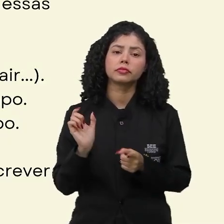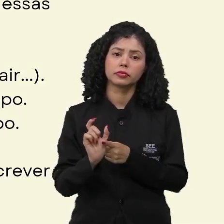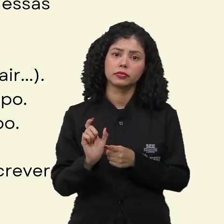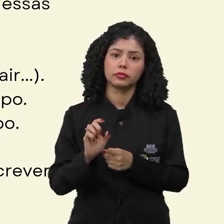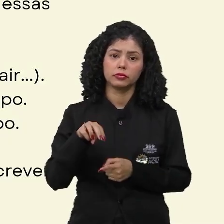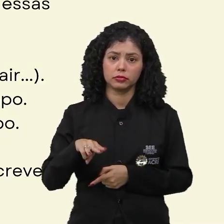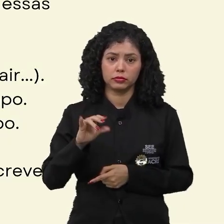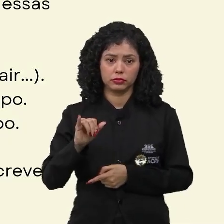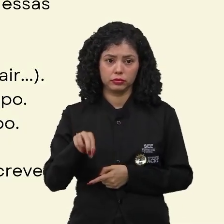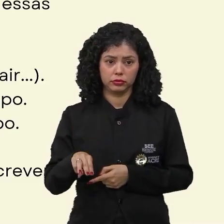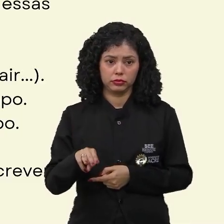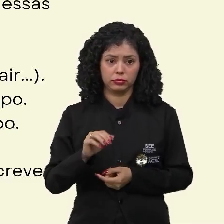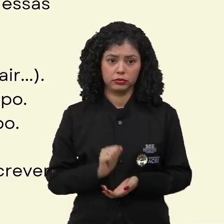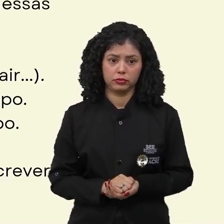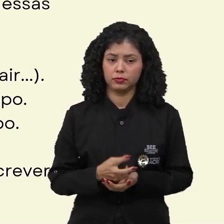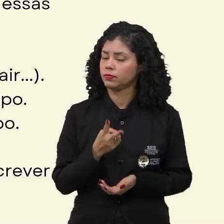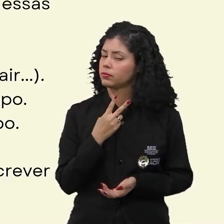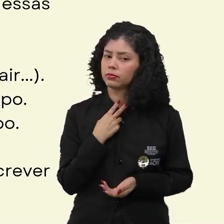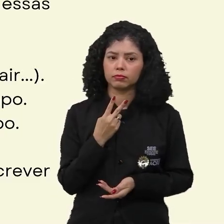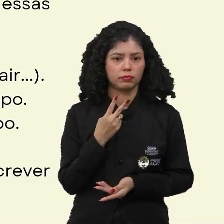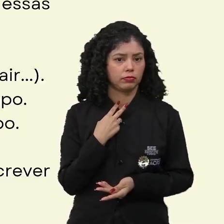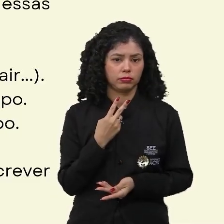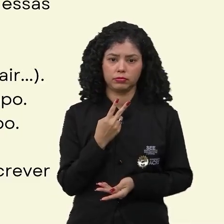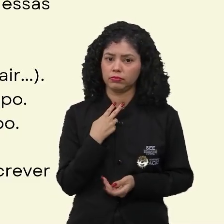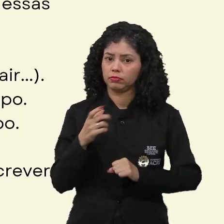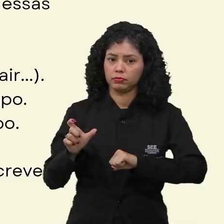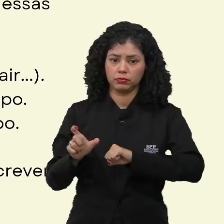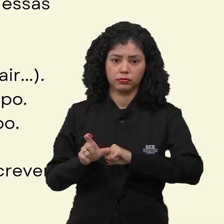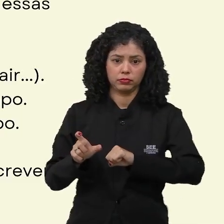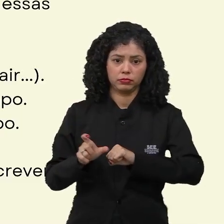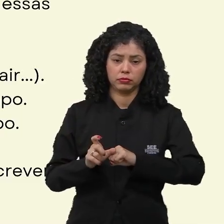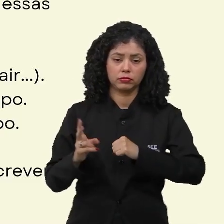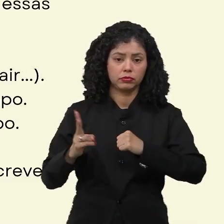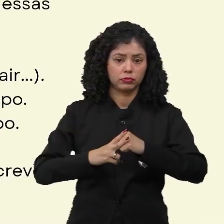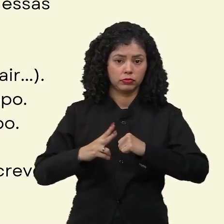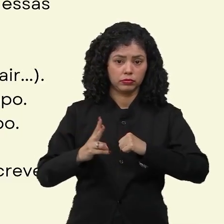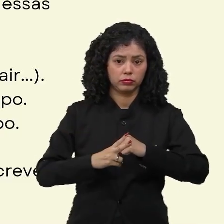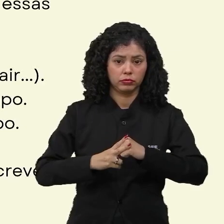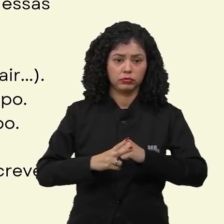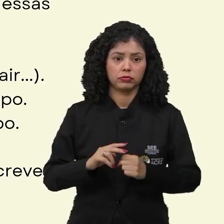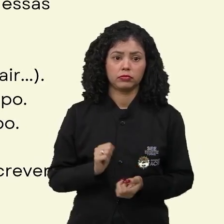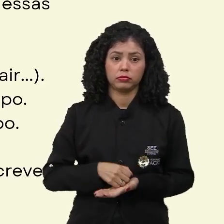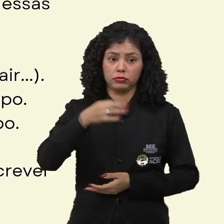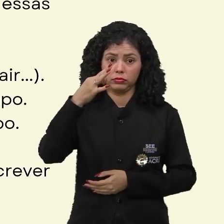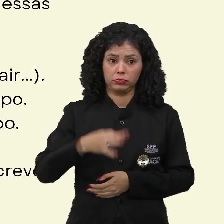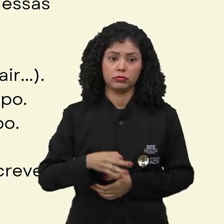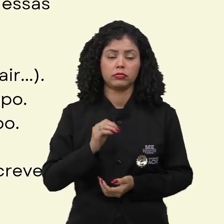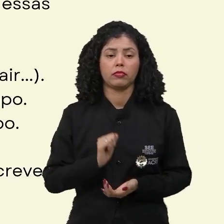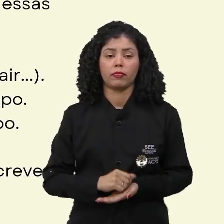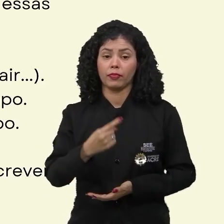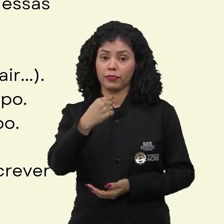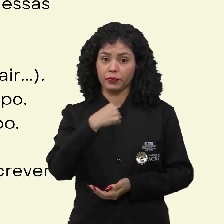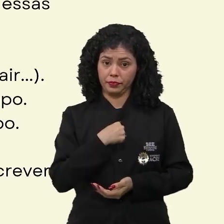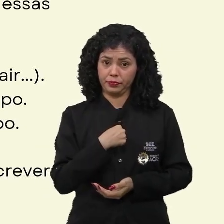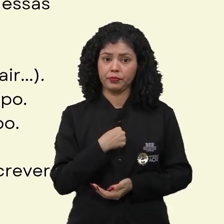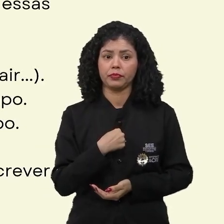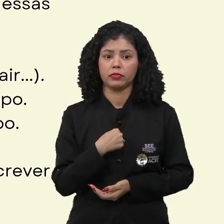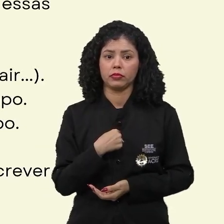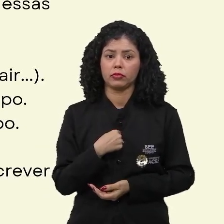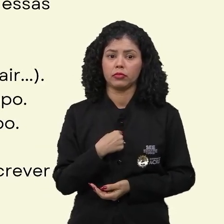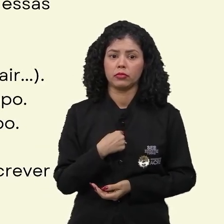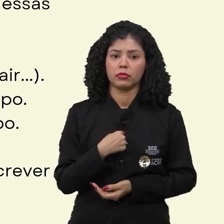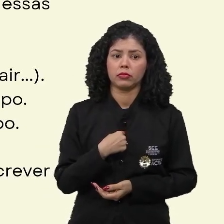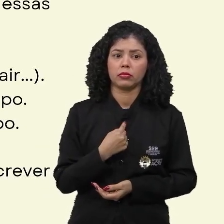palavra mim não pode ser sujeito de um verbo. Então, o correto seria usar